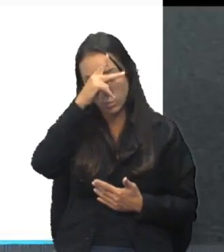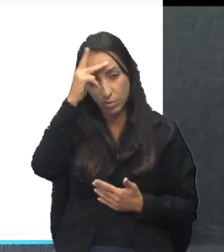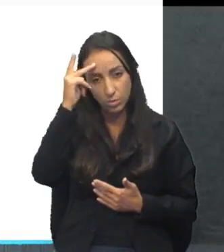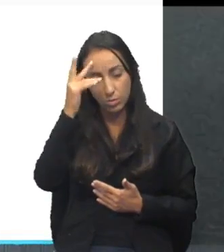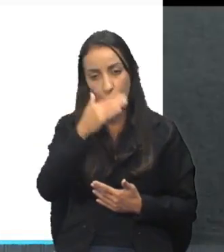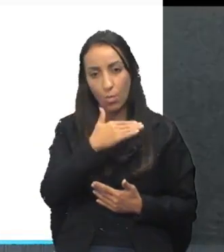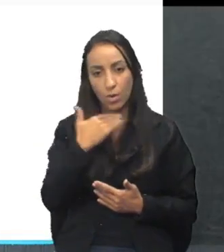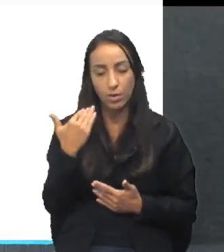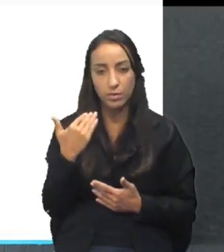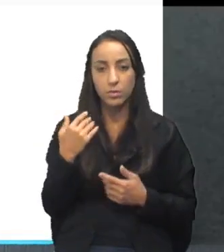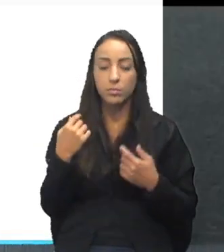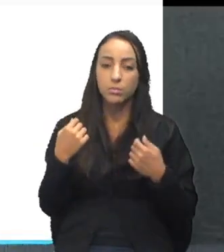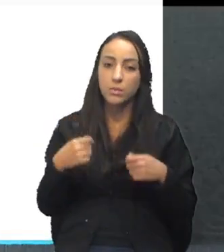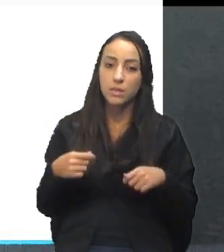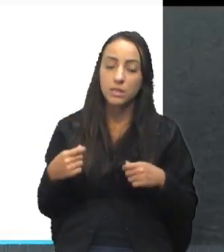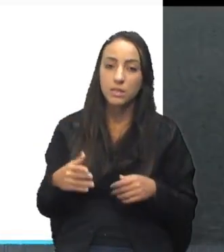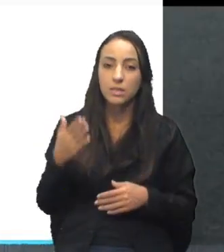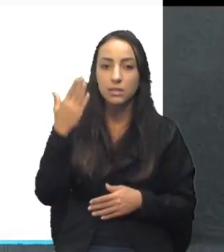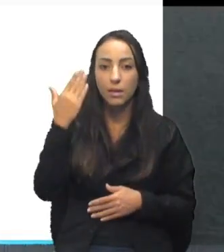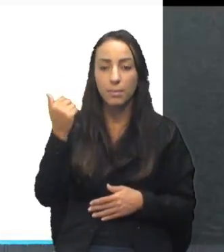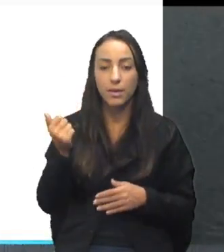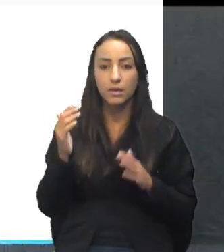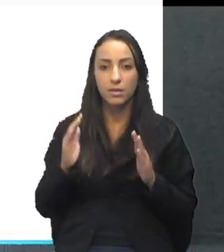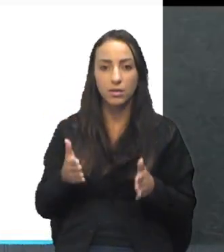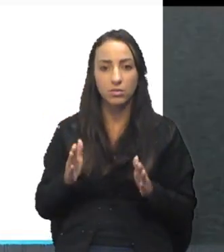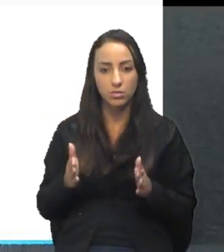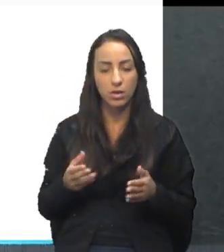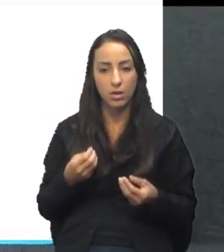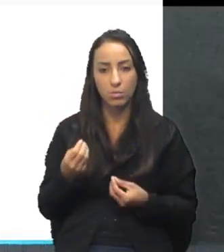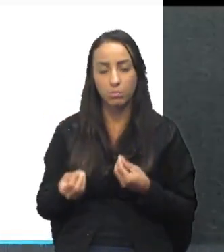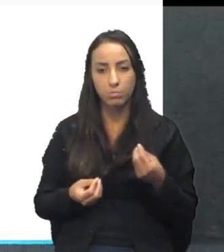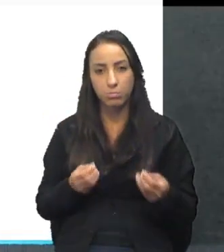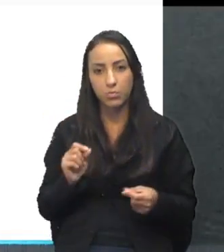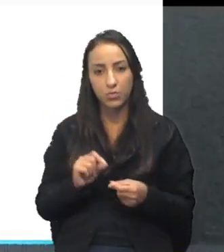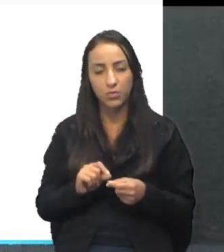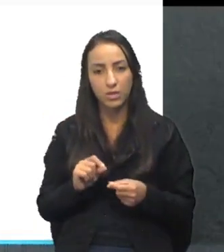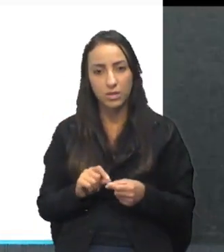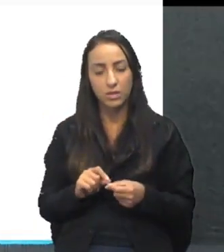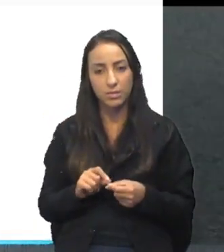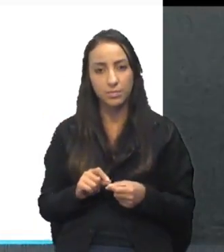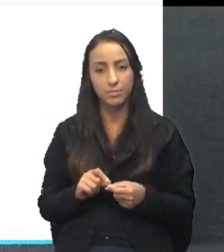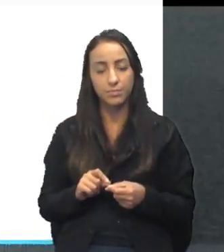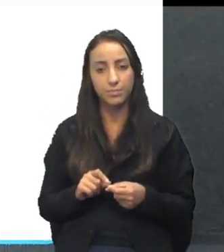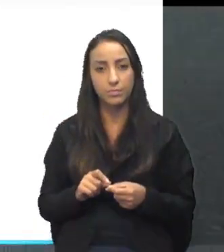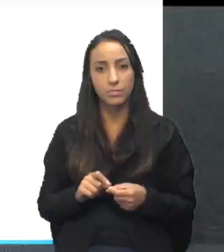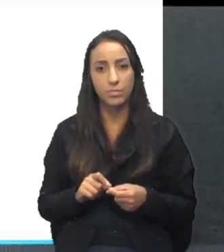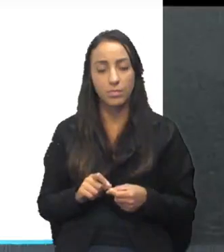nós precisamos saber lidar com esta situação e, neste